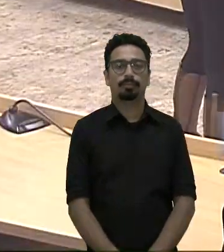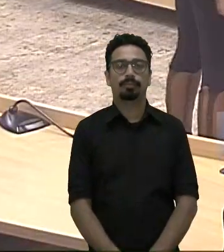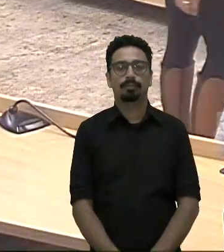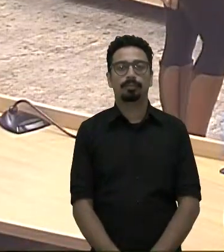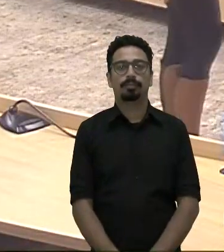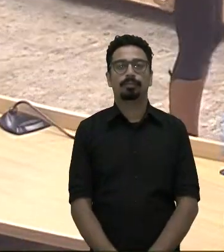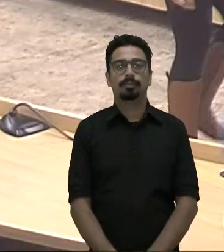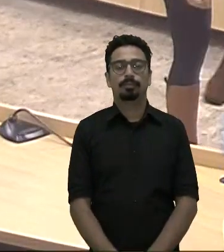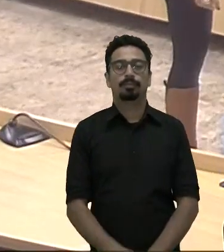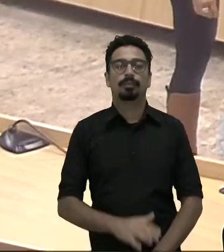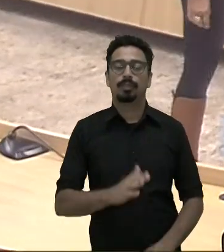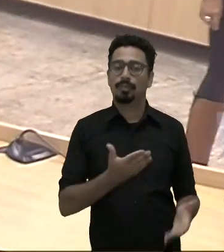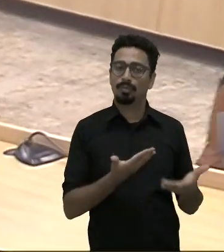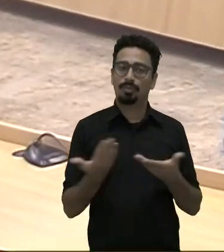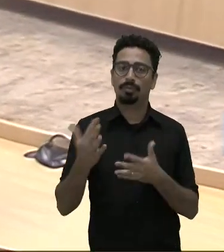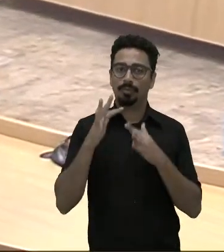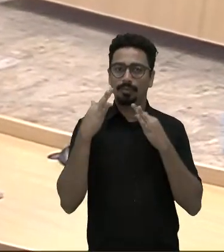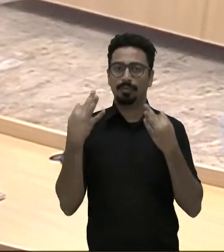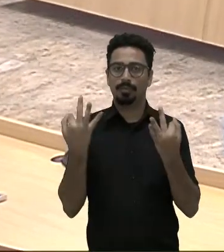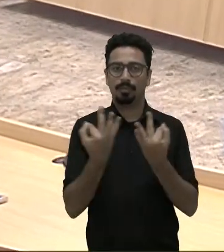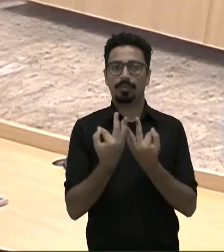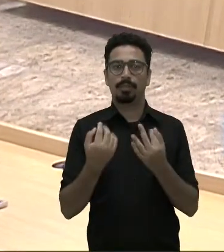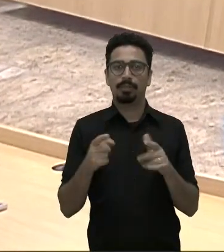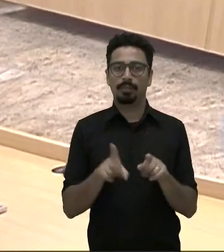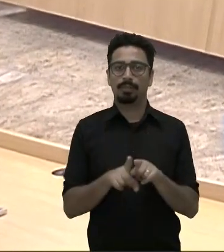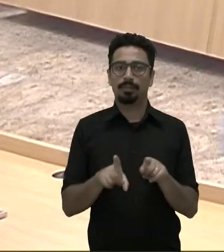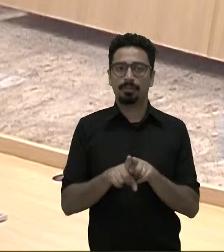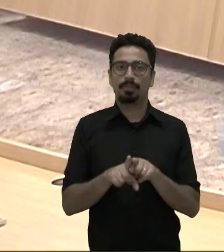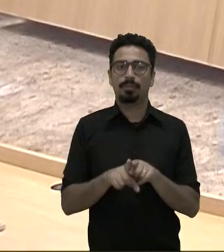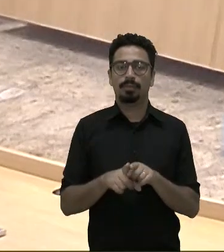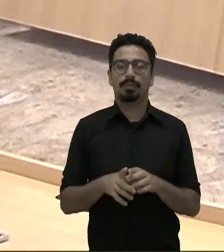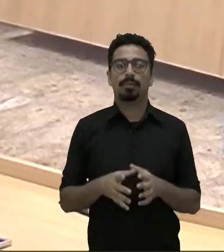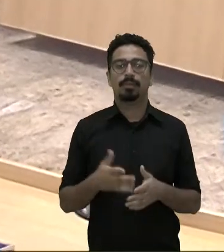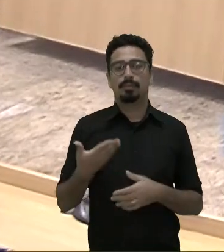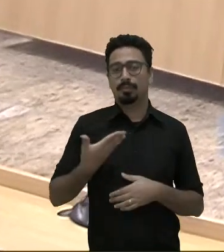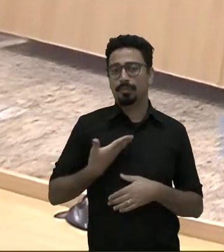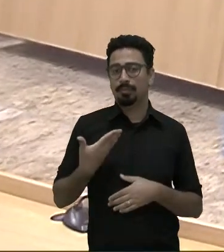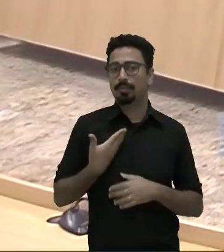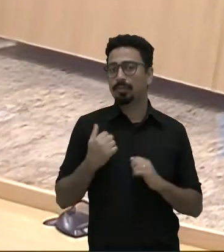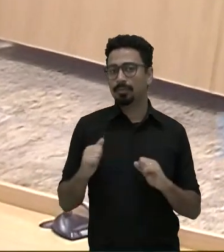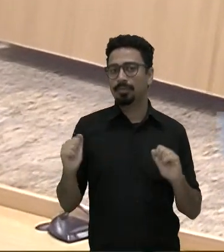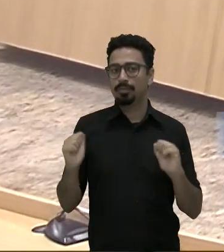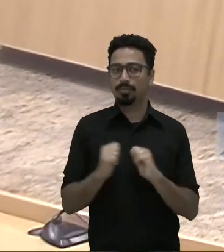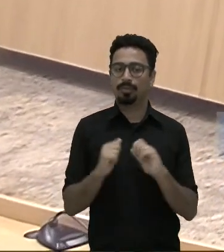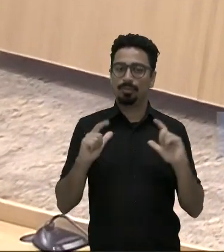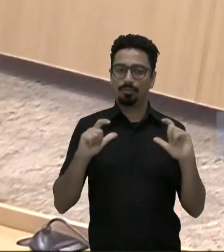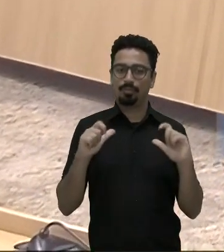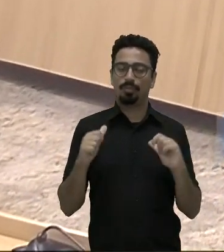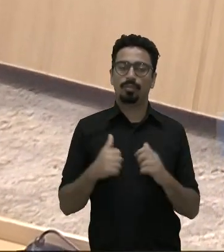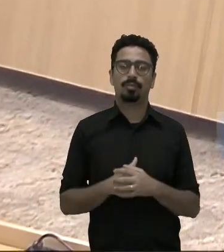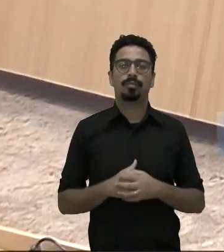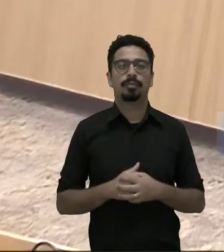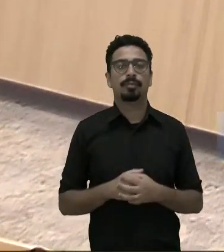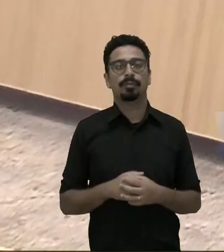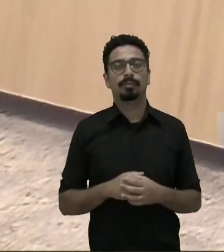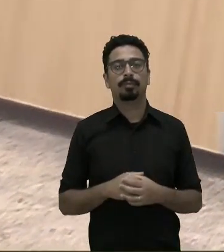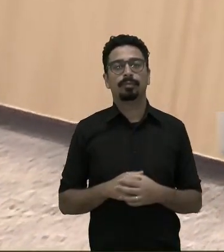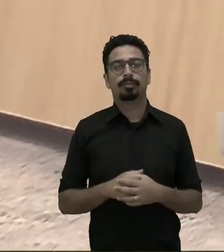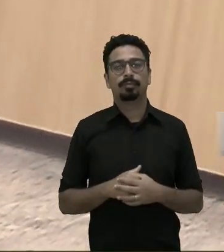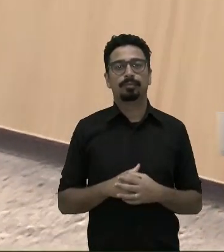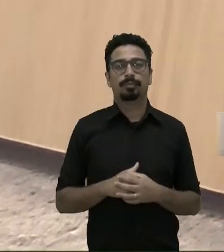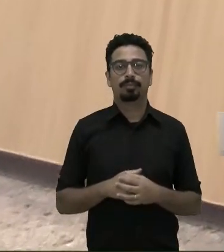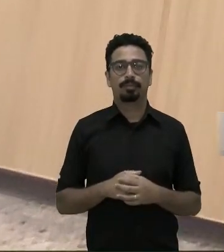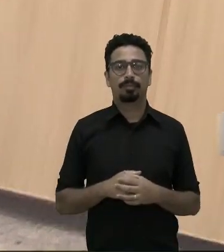Já convidamos aqui também os familiares, os convidados do Vitor, para que possam fazer uma foto com ele.